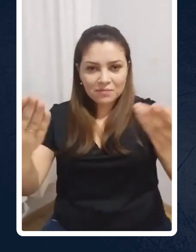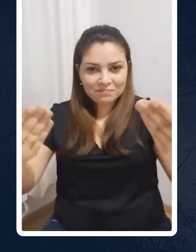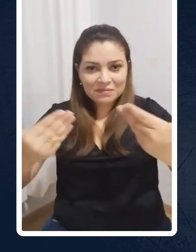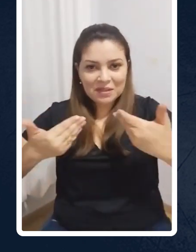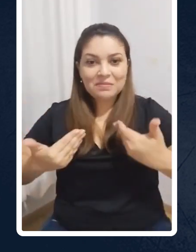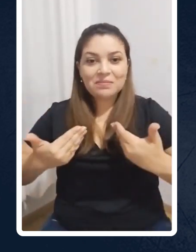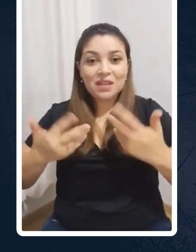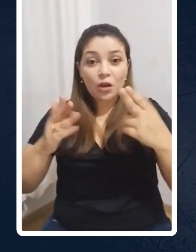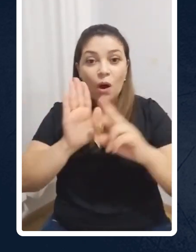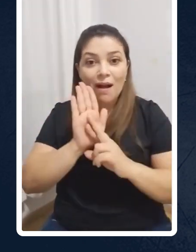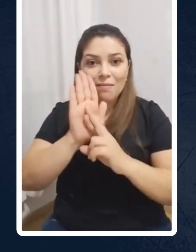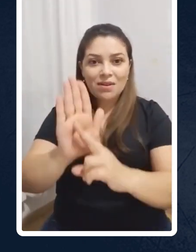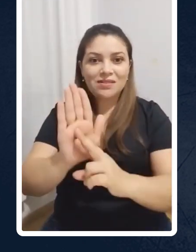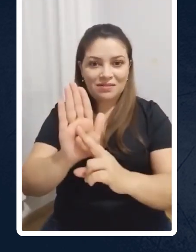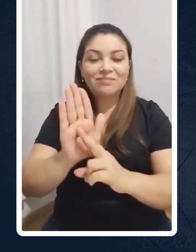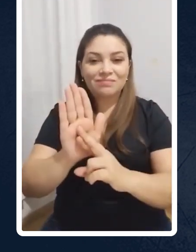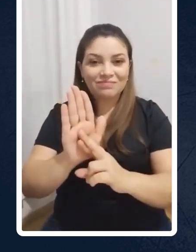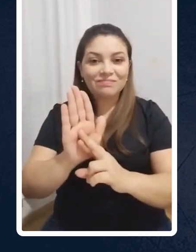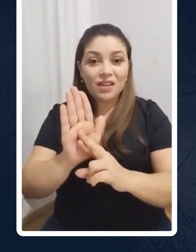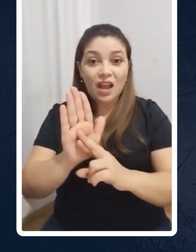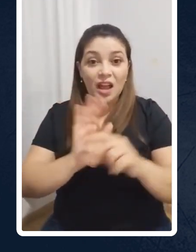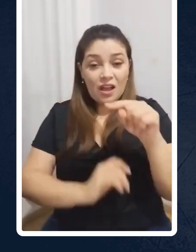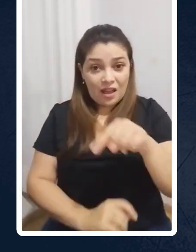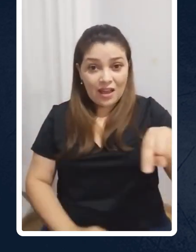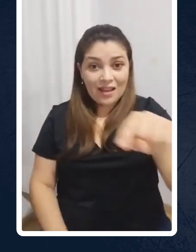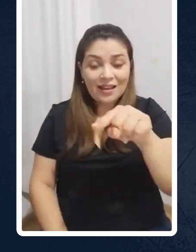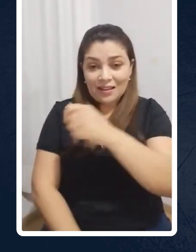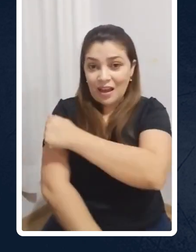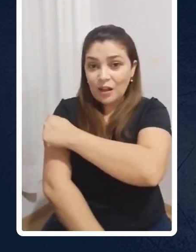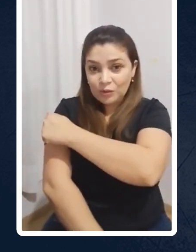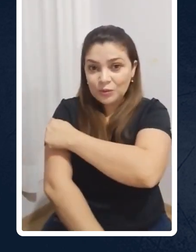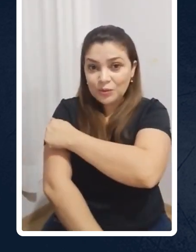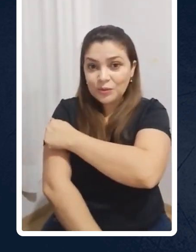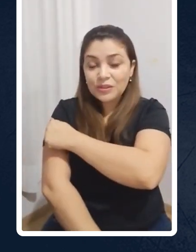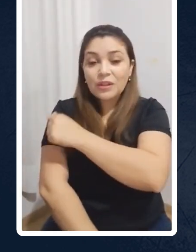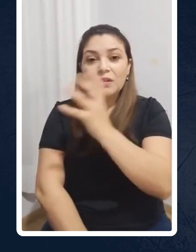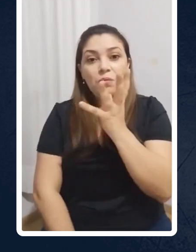Eles levaram 2 meses, mas eles não conseguiram deixar de colocar um movimento.